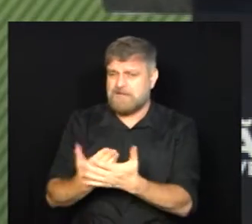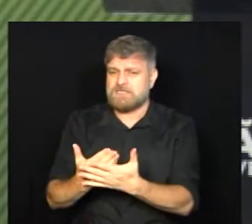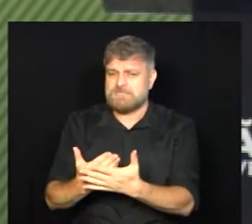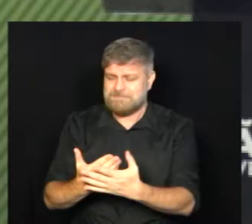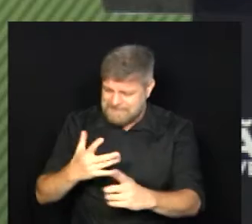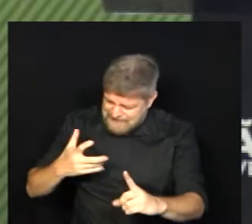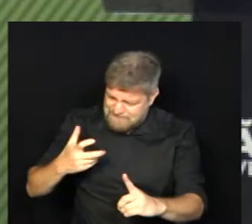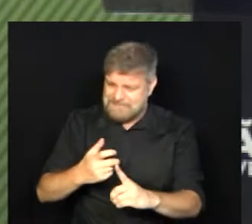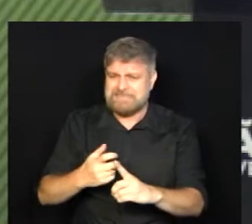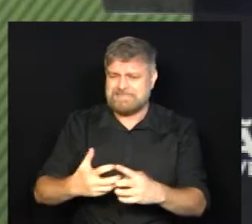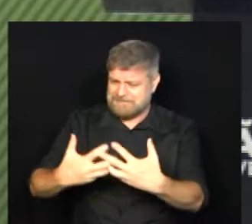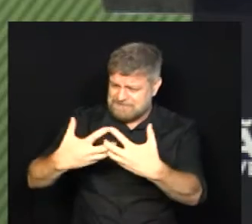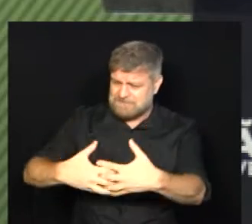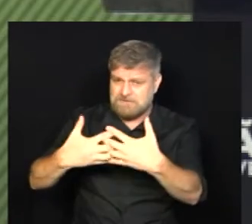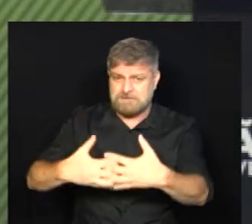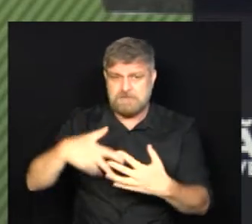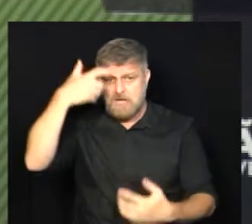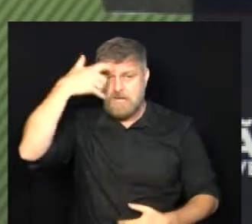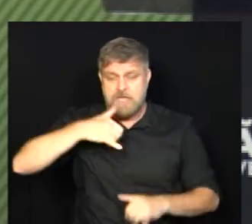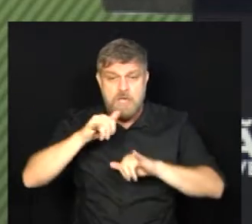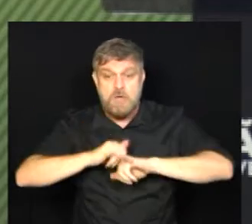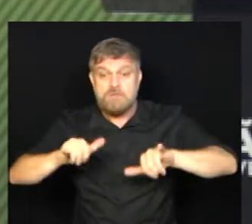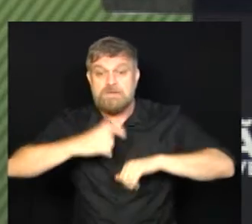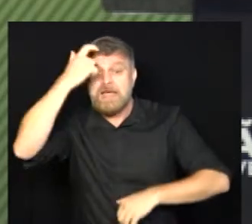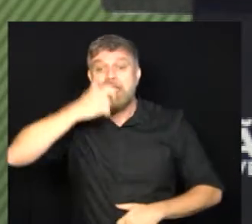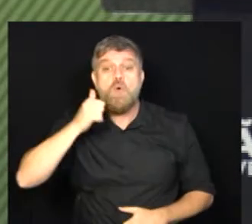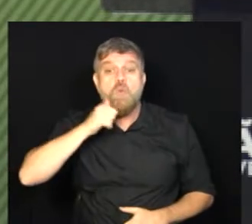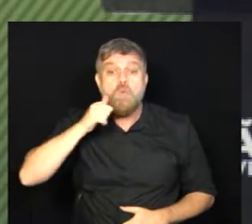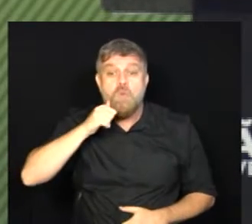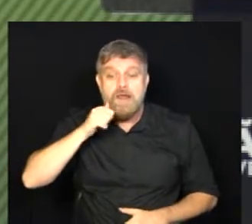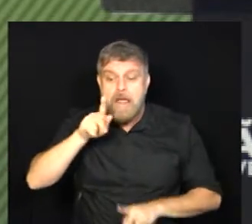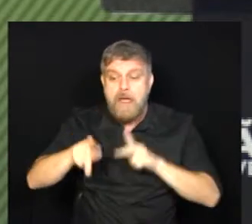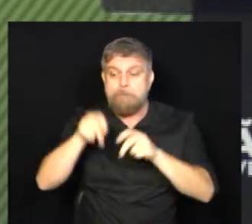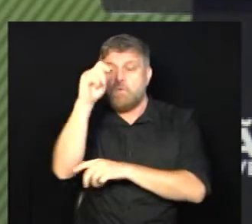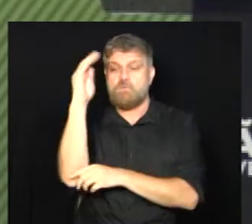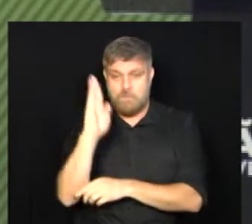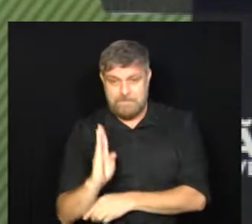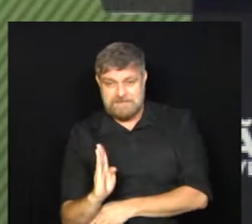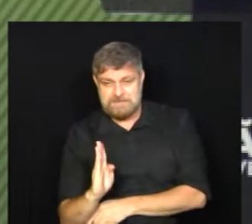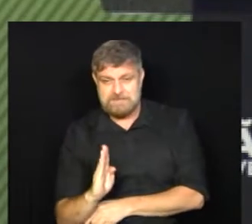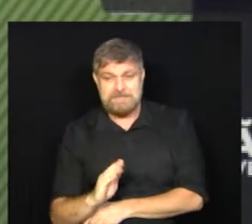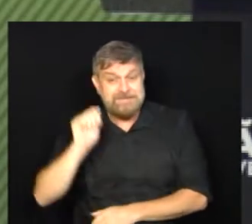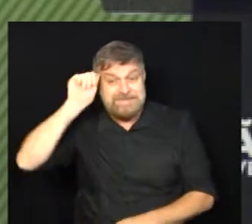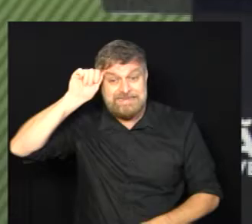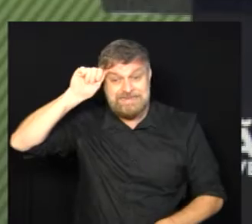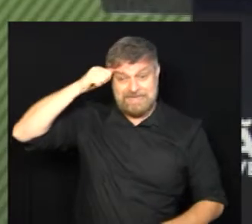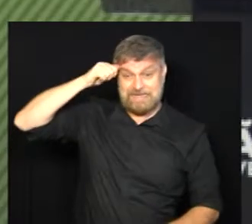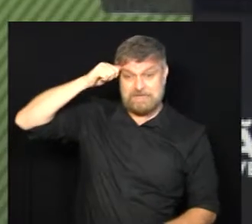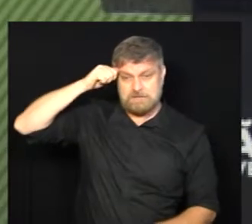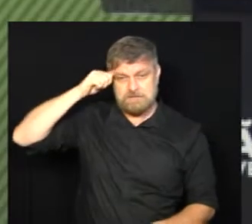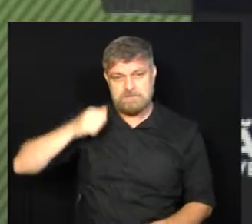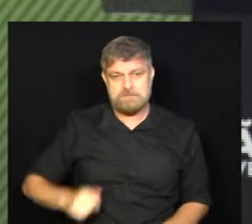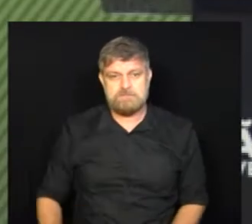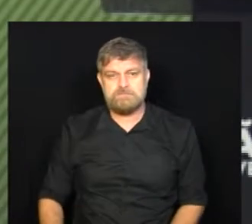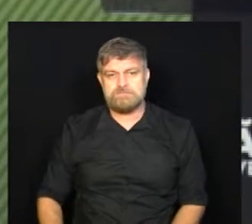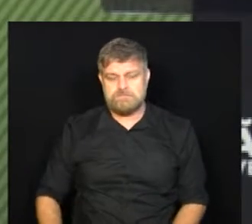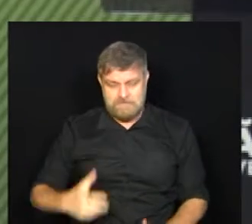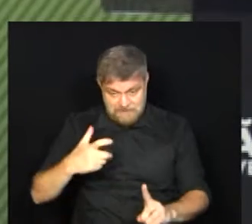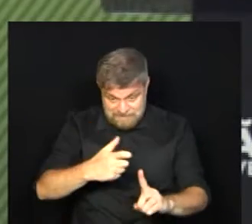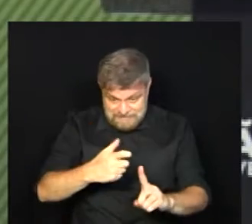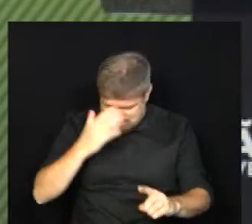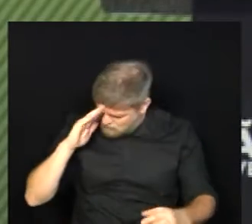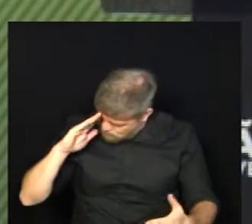vacina. Eu estou falando agora como brasileira, como mulher negra, que acredite na